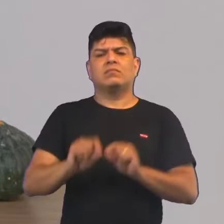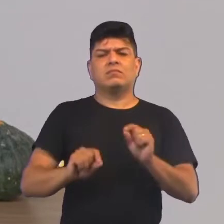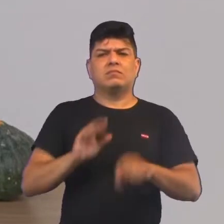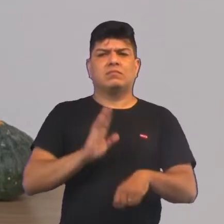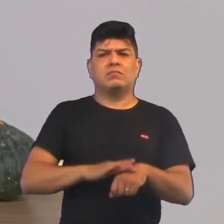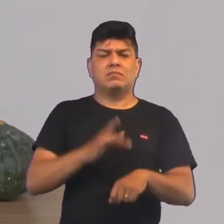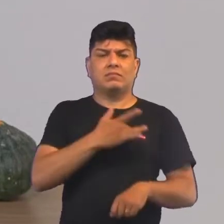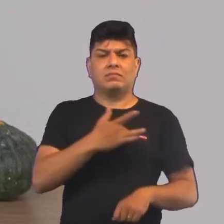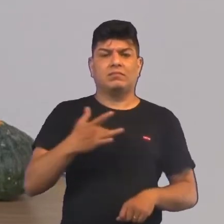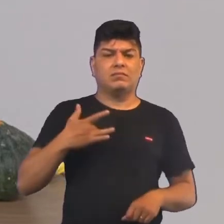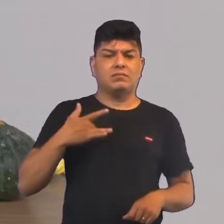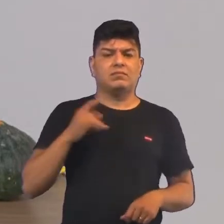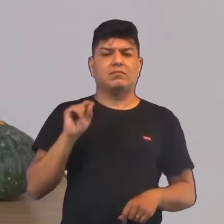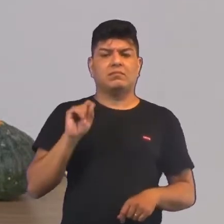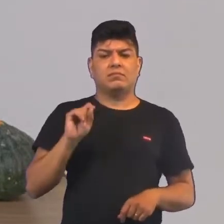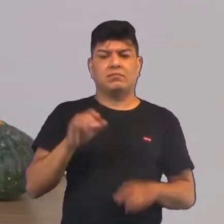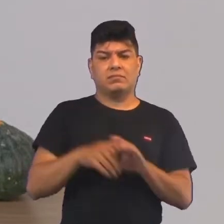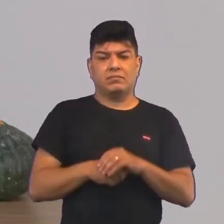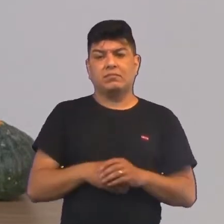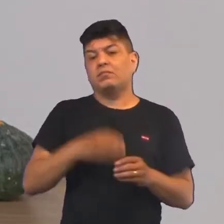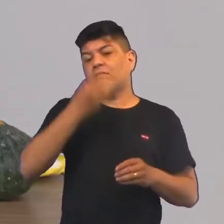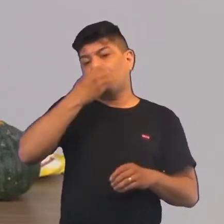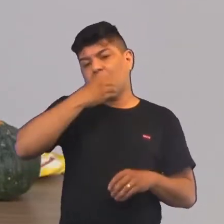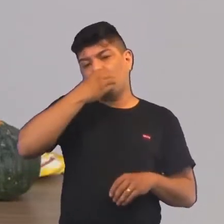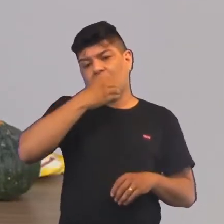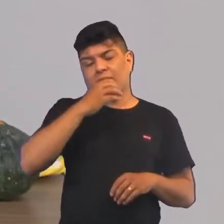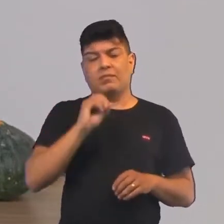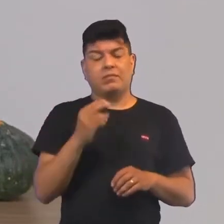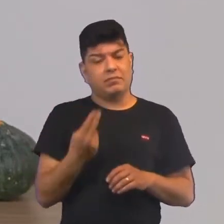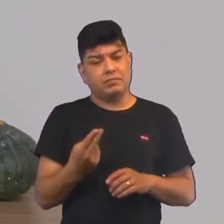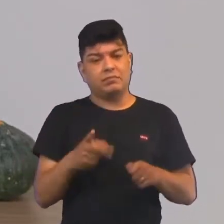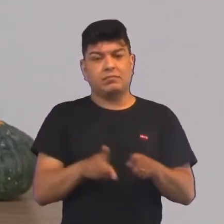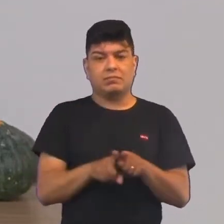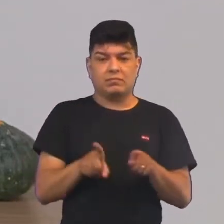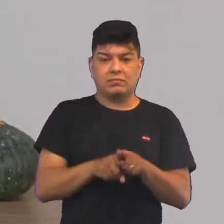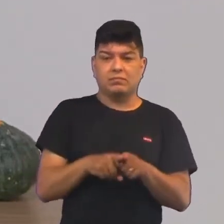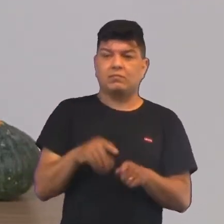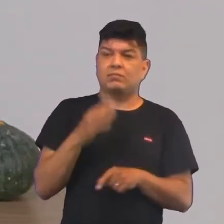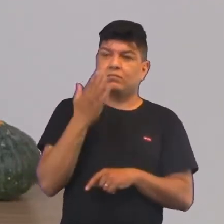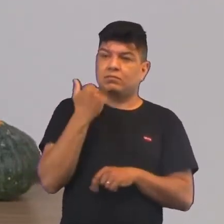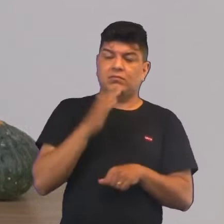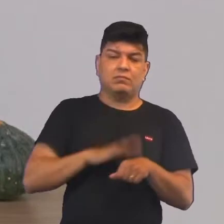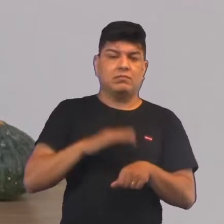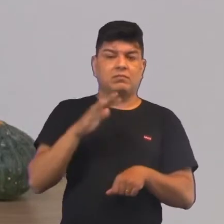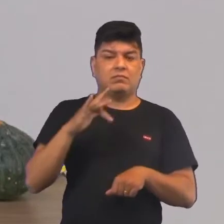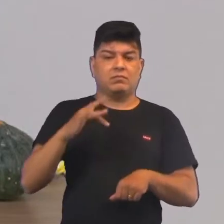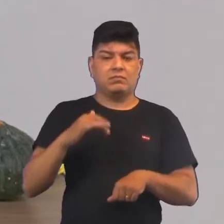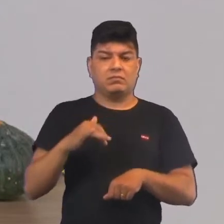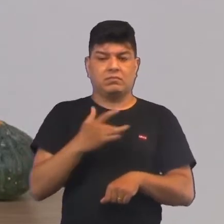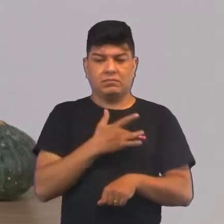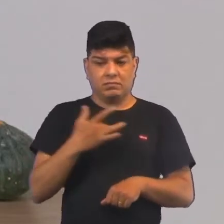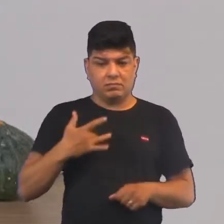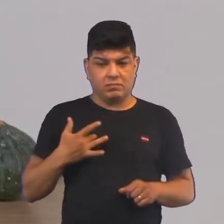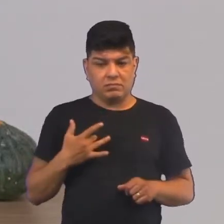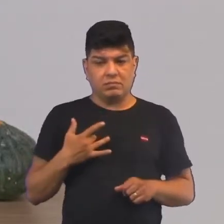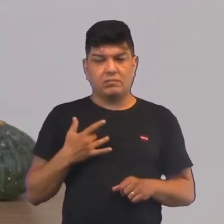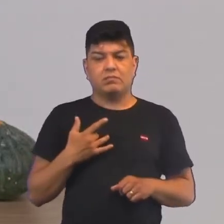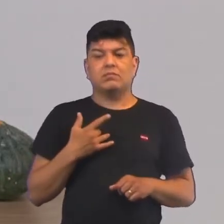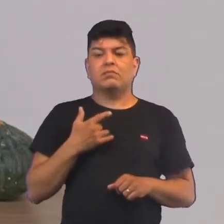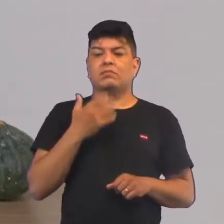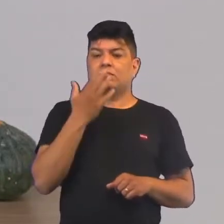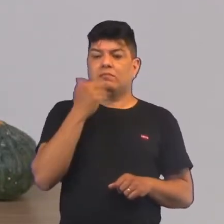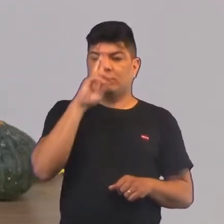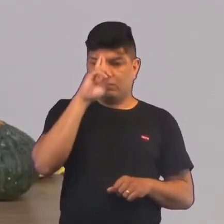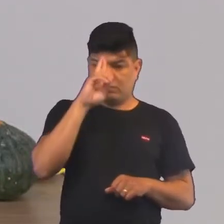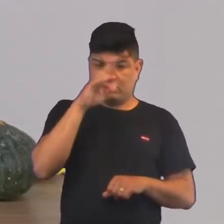esse algo mais saudável? Seria uma fruta, certo? Um alimento mais saudável. E na hora do